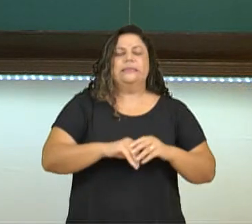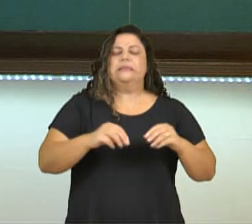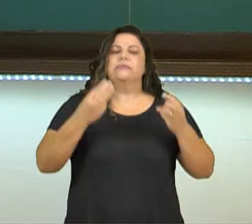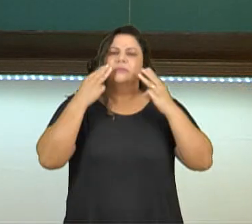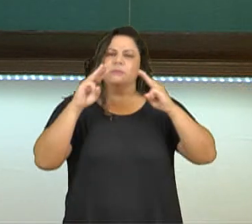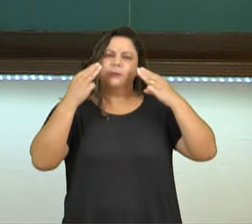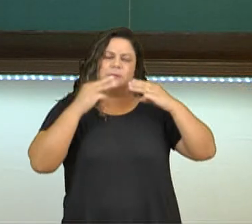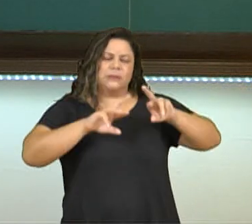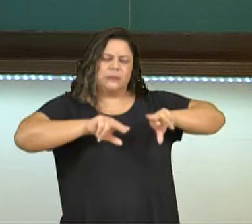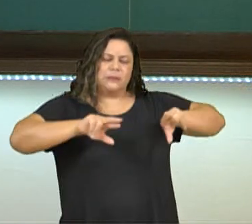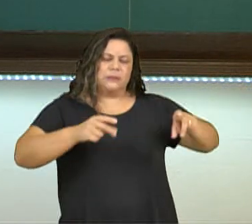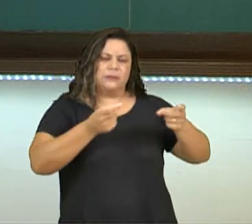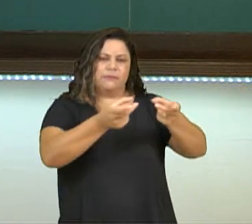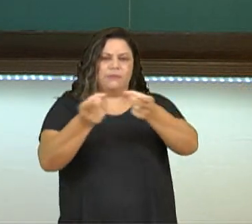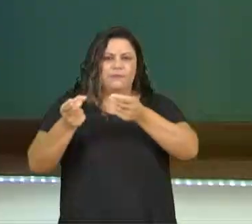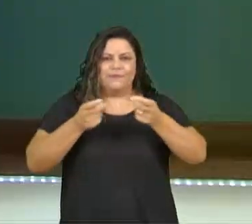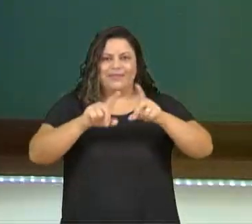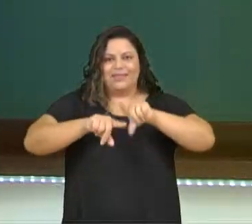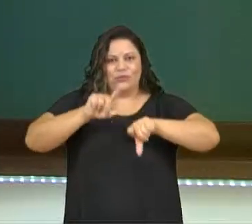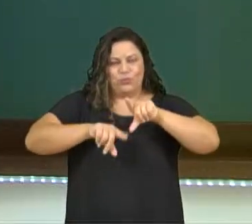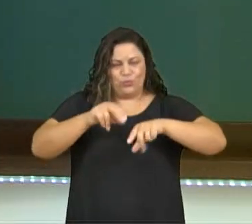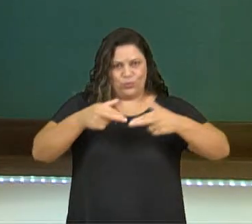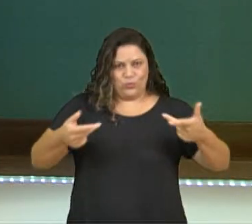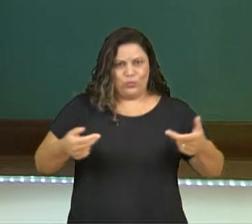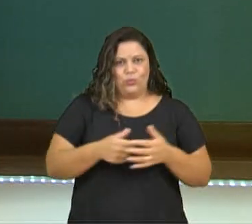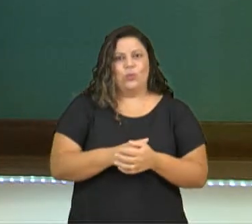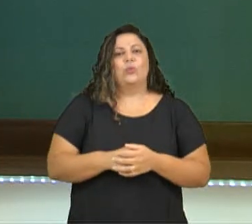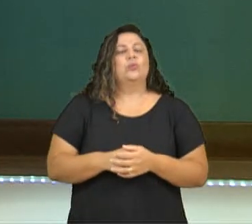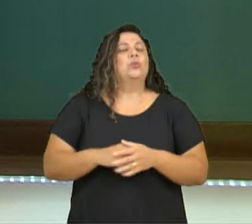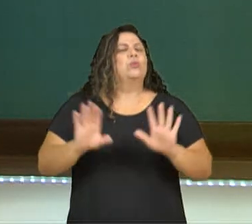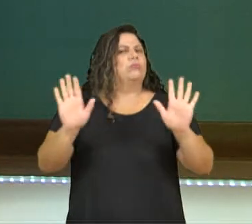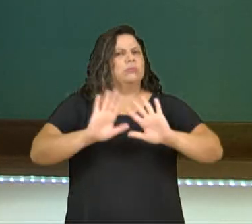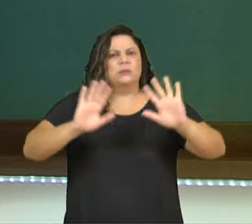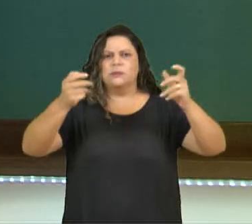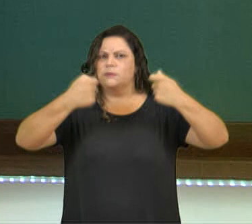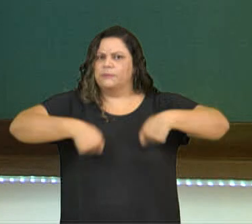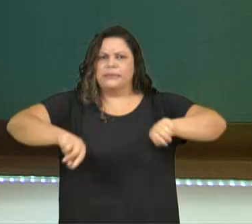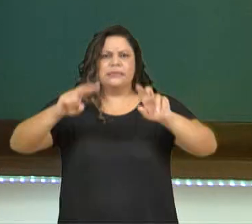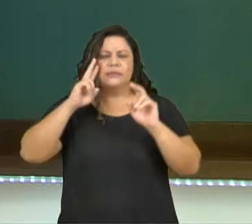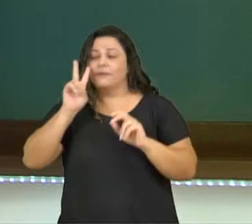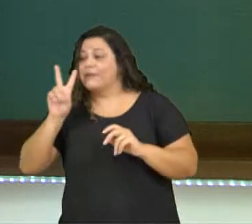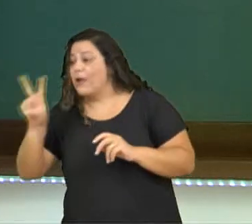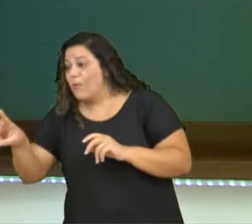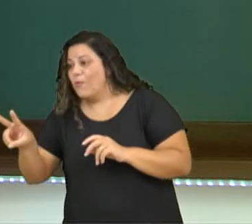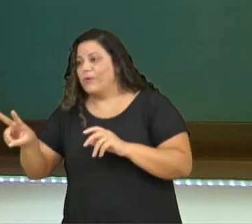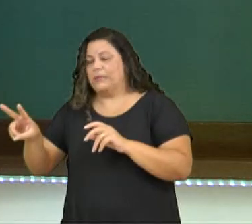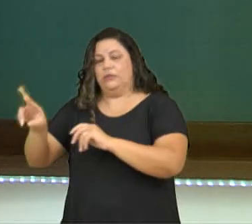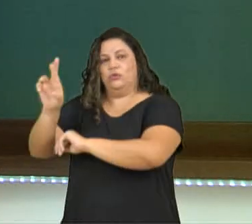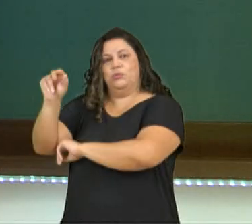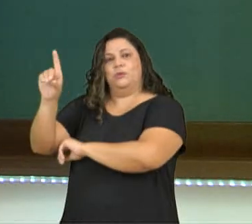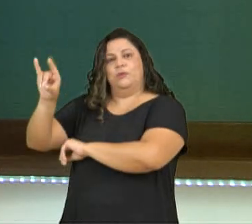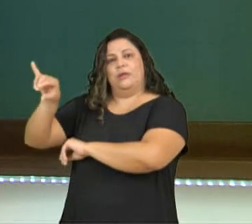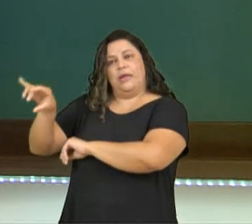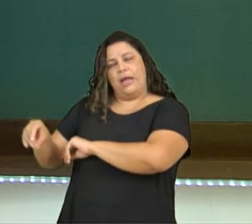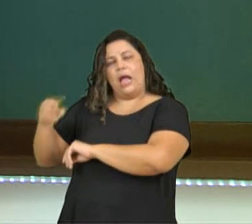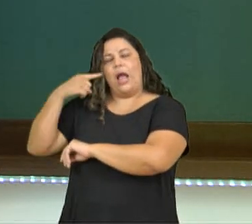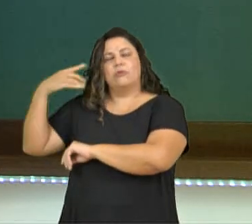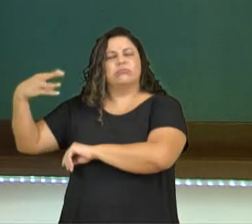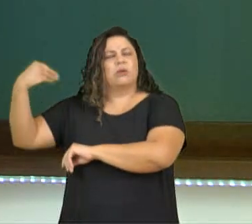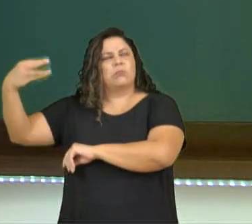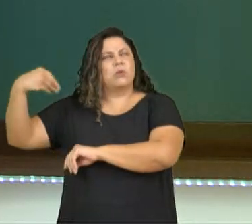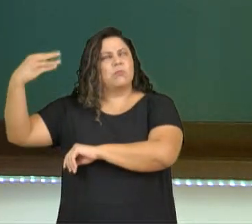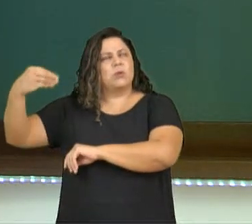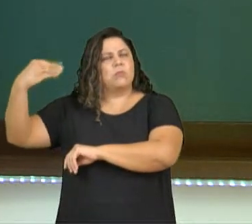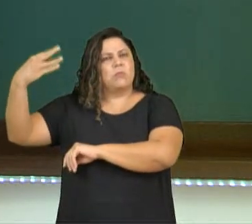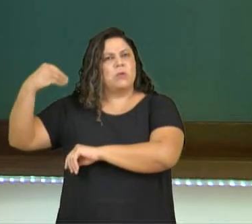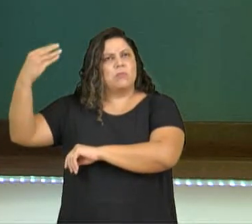objetivo a venda de produtos. E como não há necessidade de você ficar olhando para o rádio, o fato dele estar ali falando e aquele